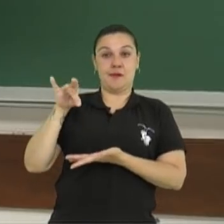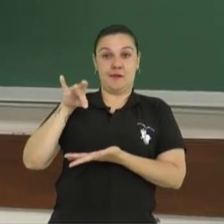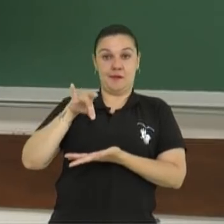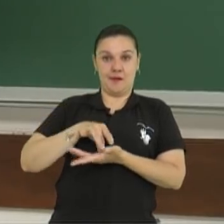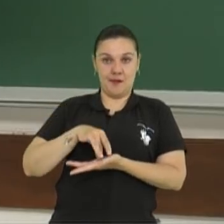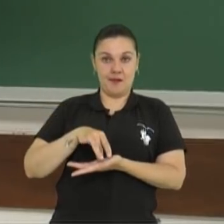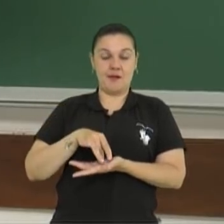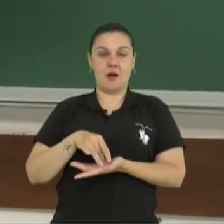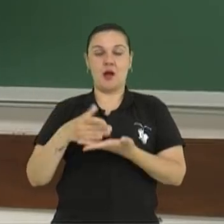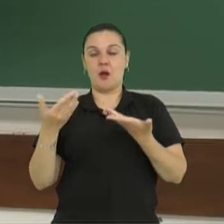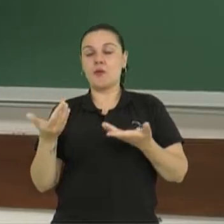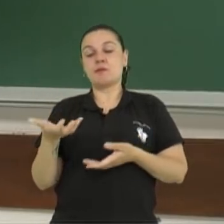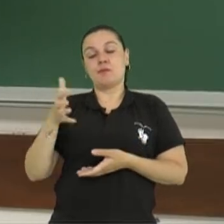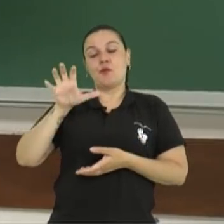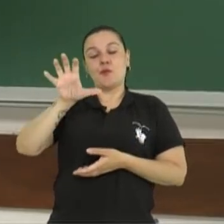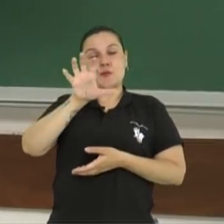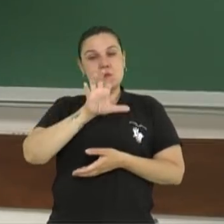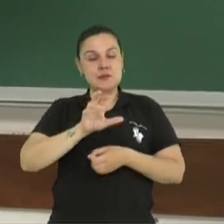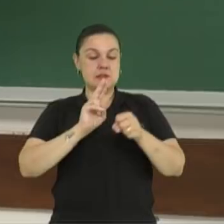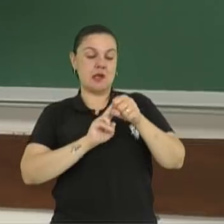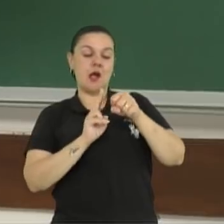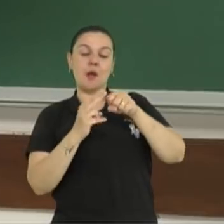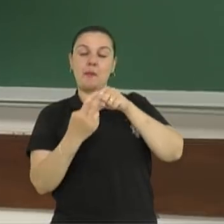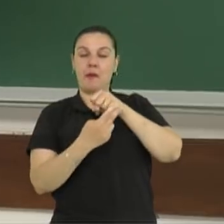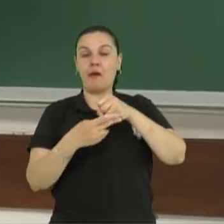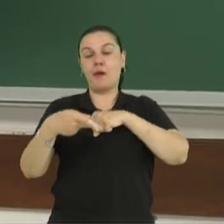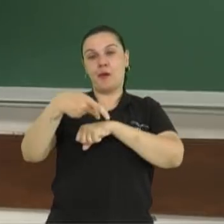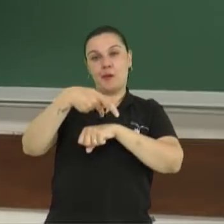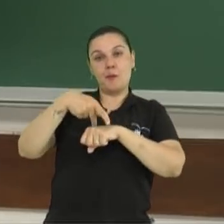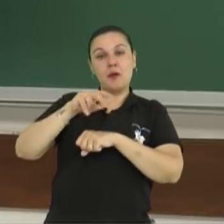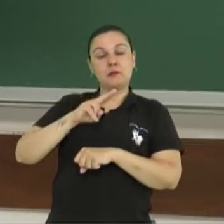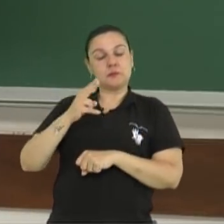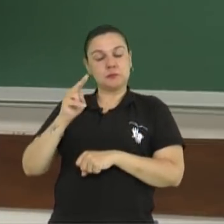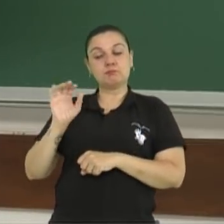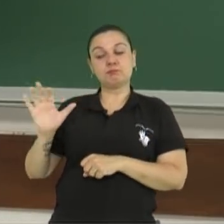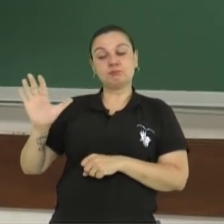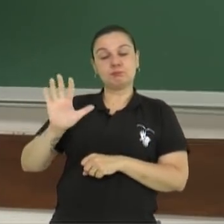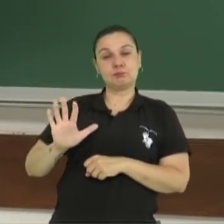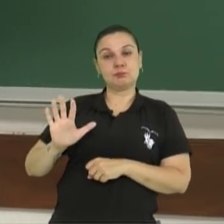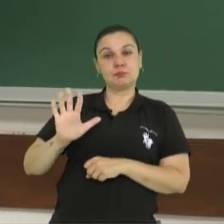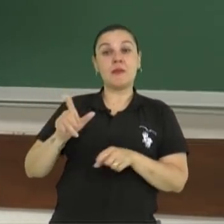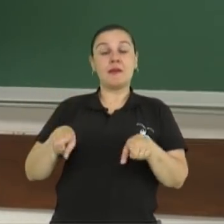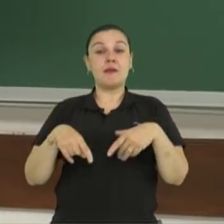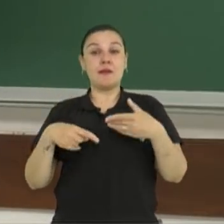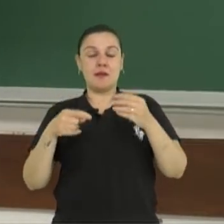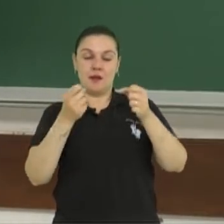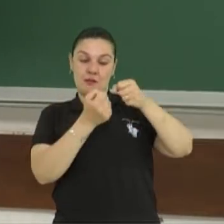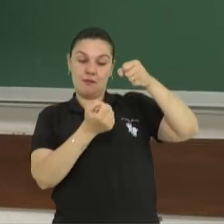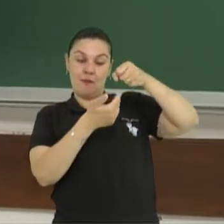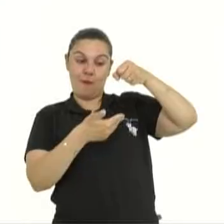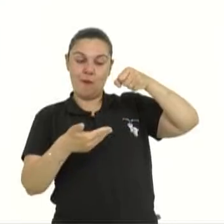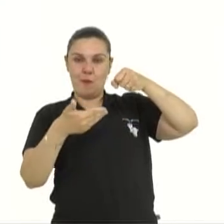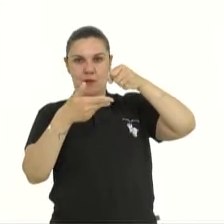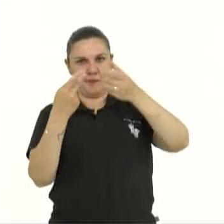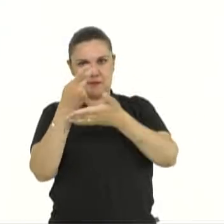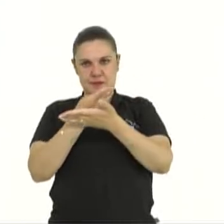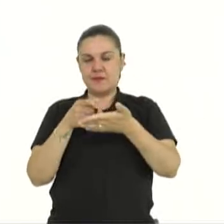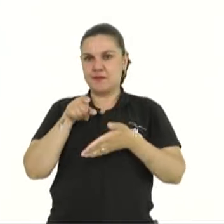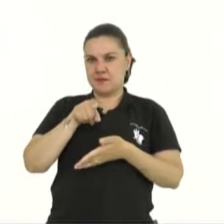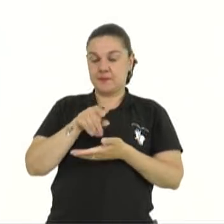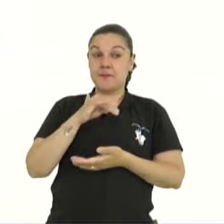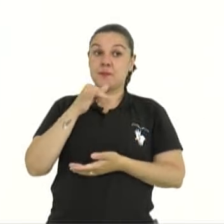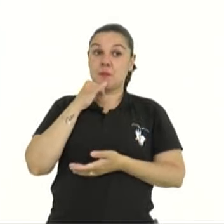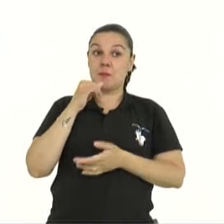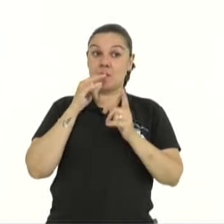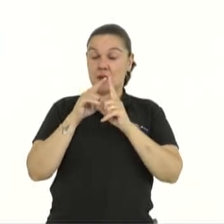seja ali o estado, o bairro, o país, o continente e o mapa, tá? Por exemplo, nós temos um exemplo